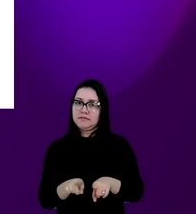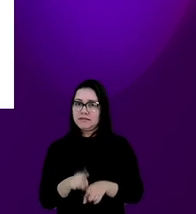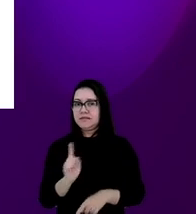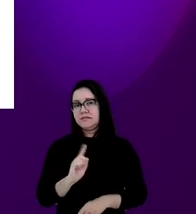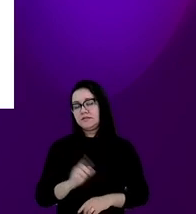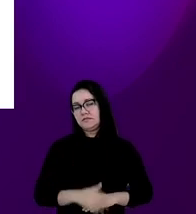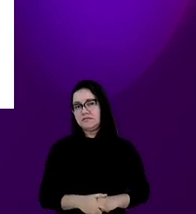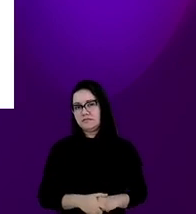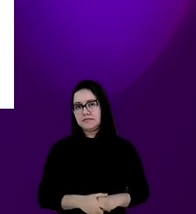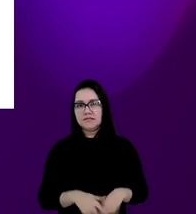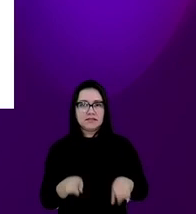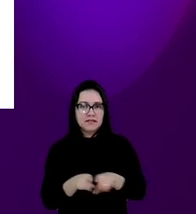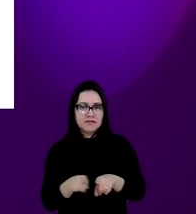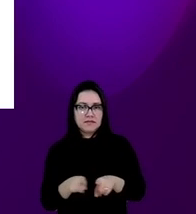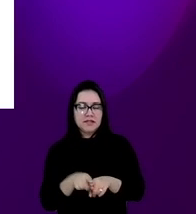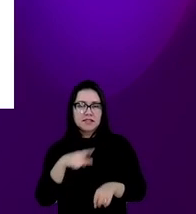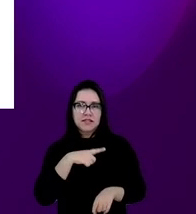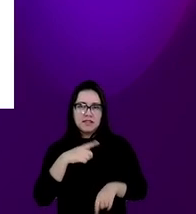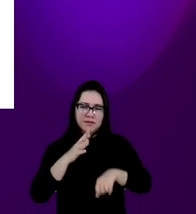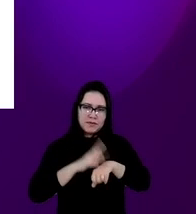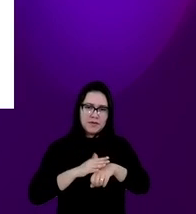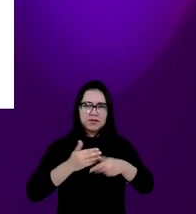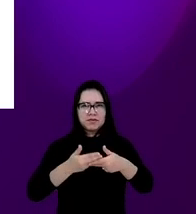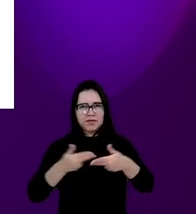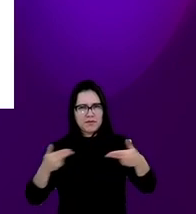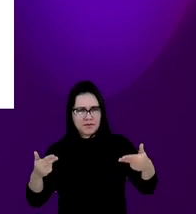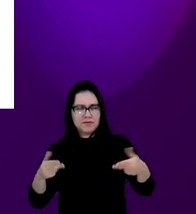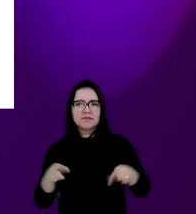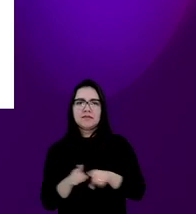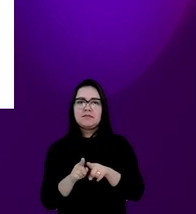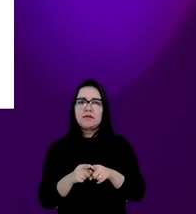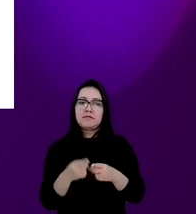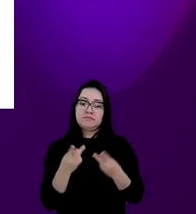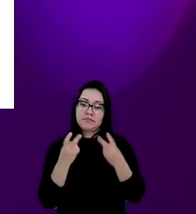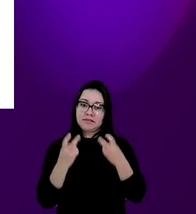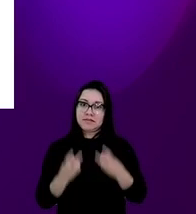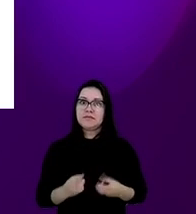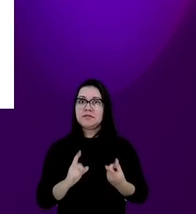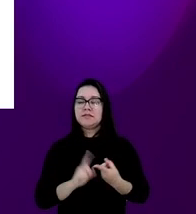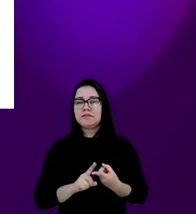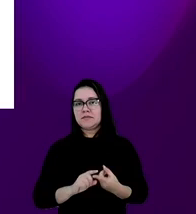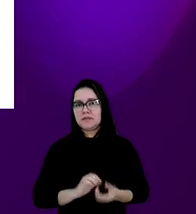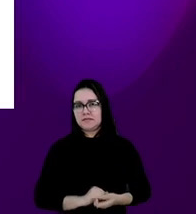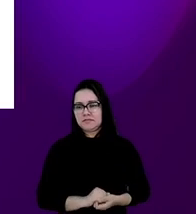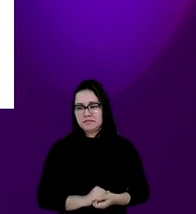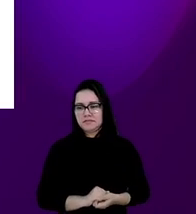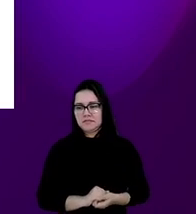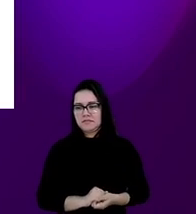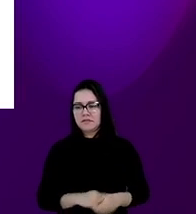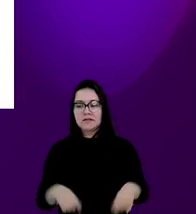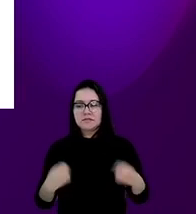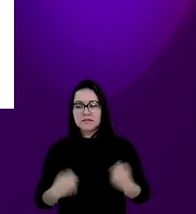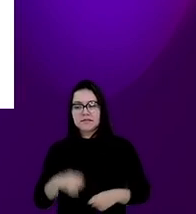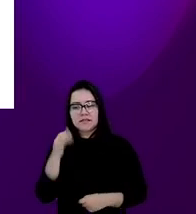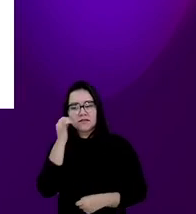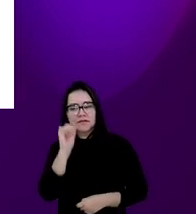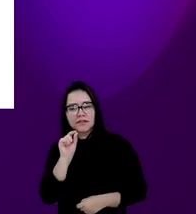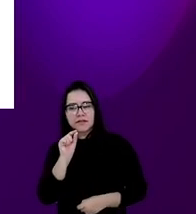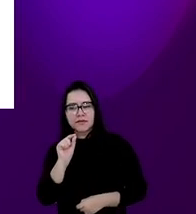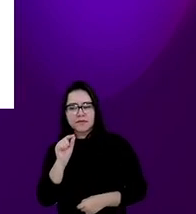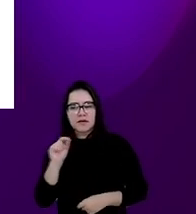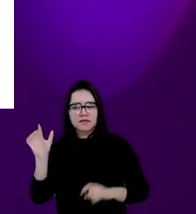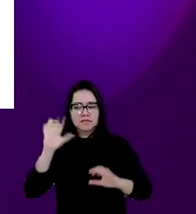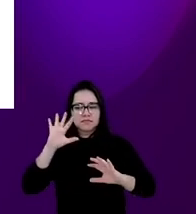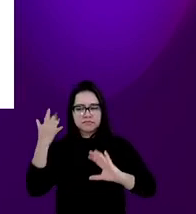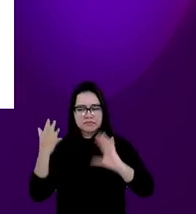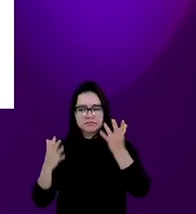doença, comorbidades e performance status. Ela não deve ser muito tóxica, ela deve evitar eventos adversos que